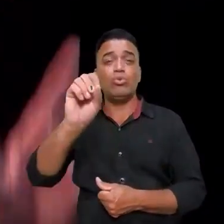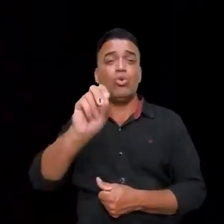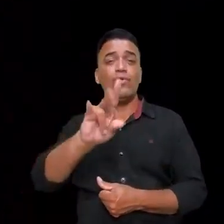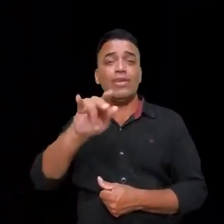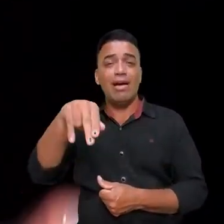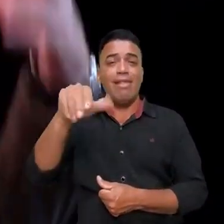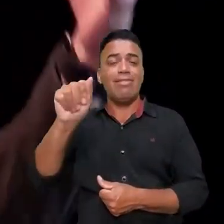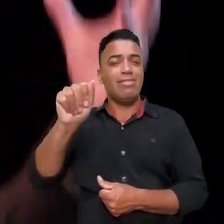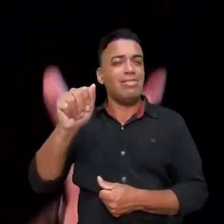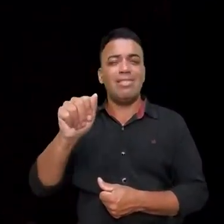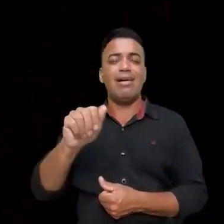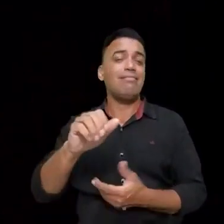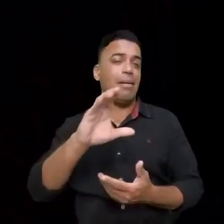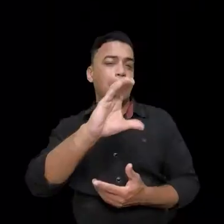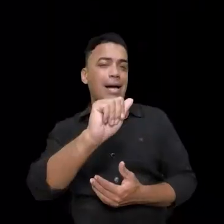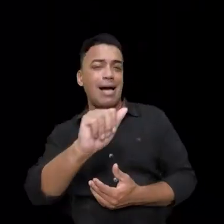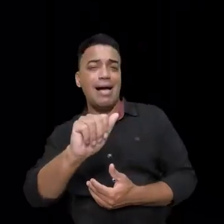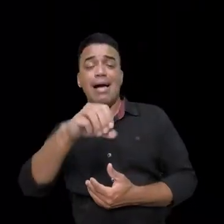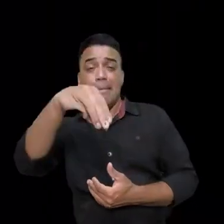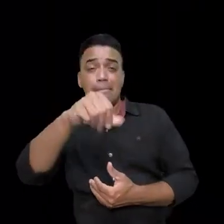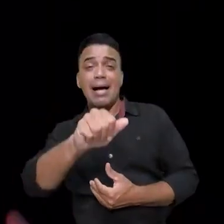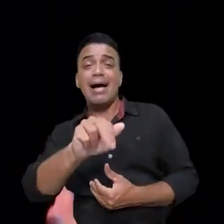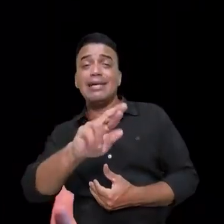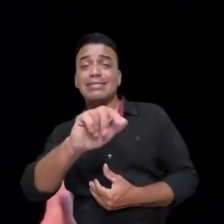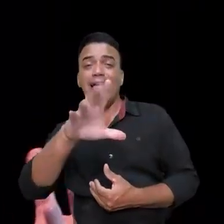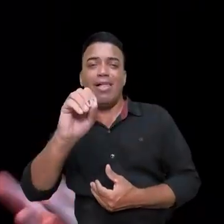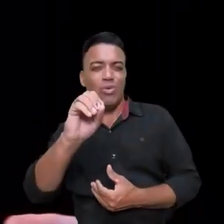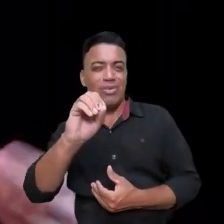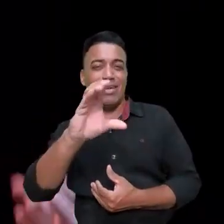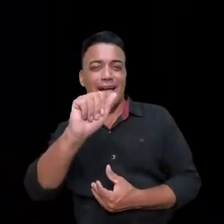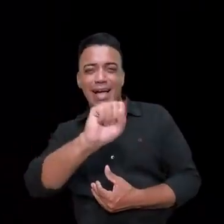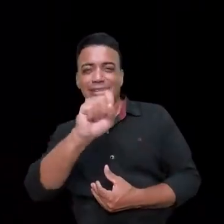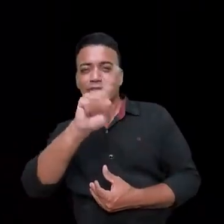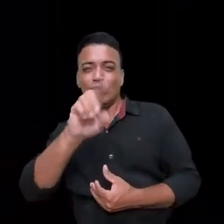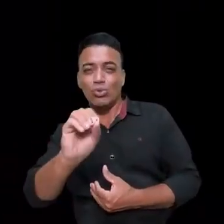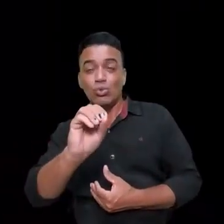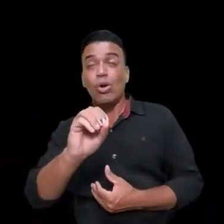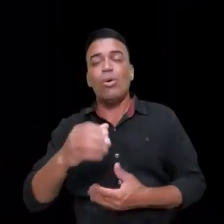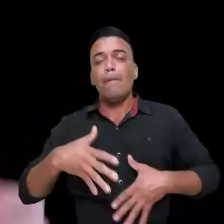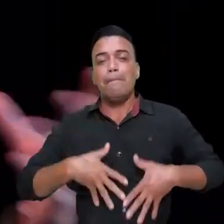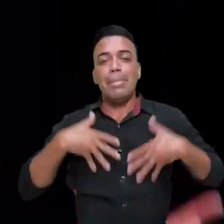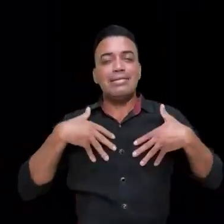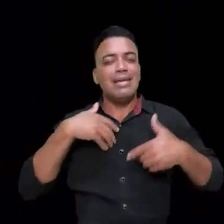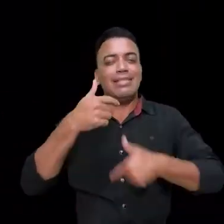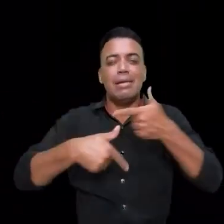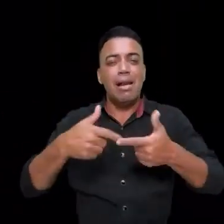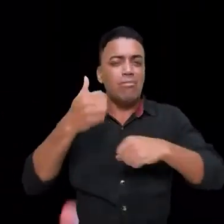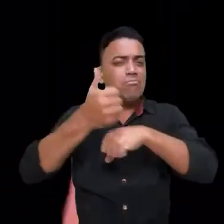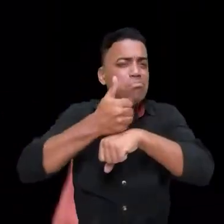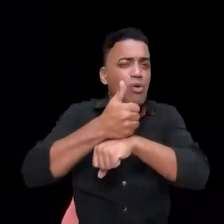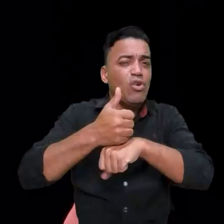enfim, Carlos Marcelo. Eu tive o prazer de trabalhar com jornalistas